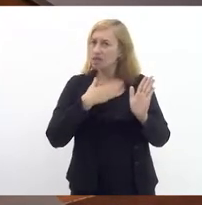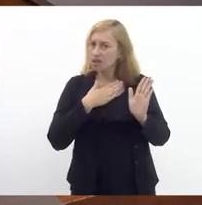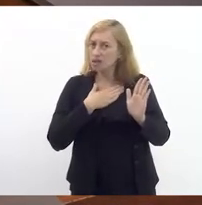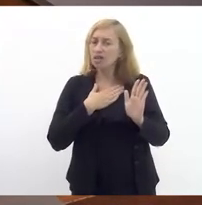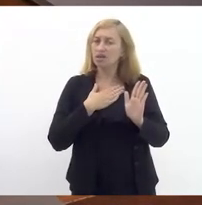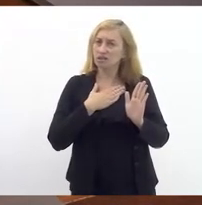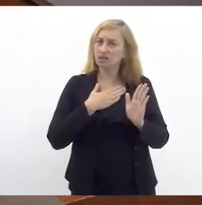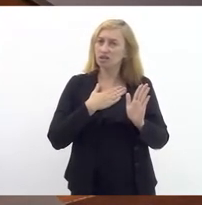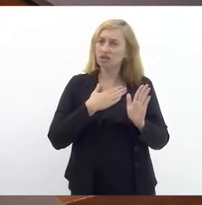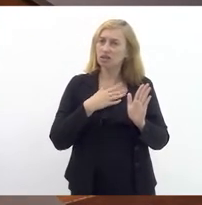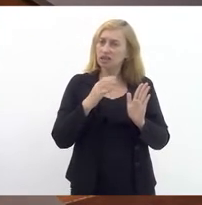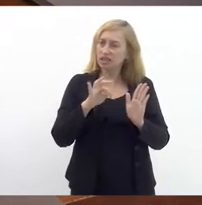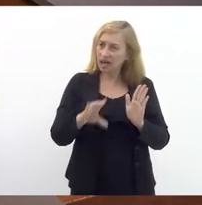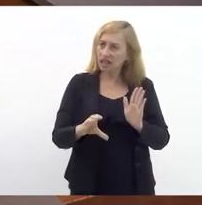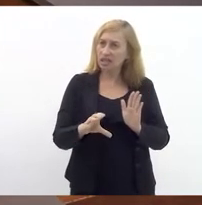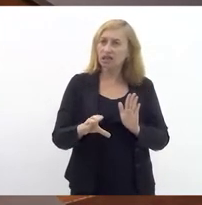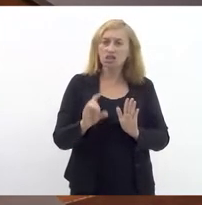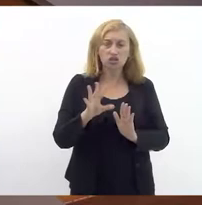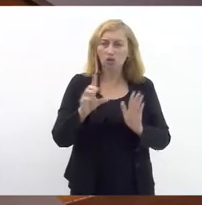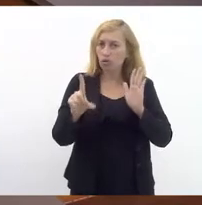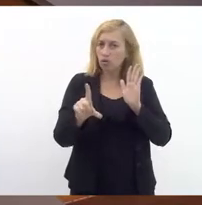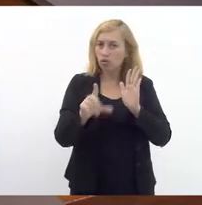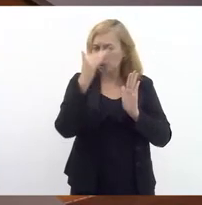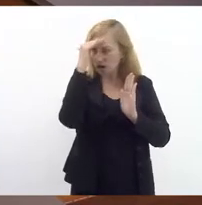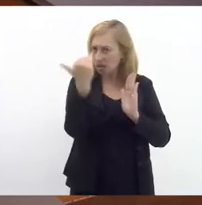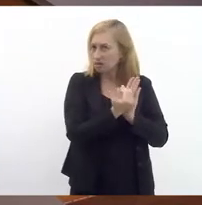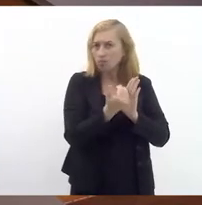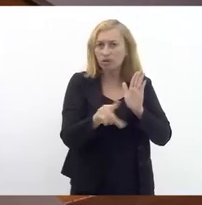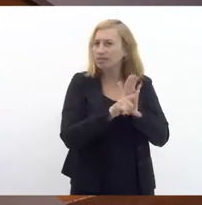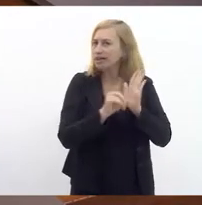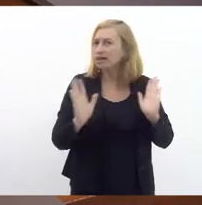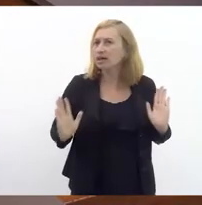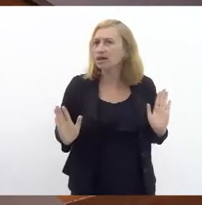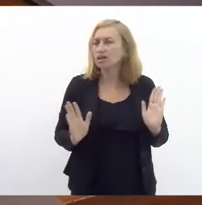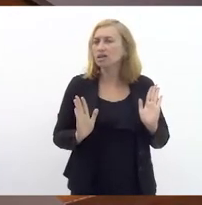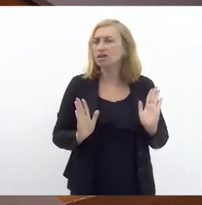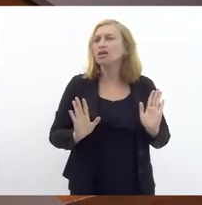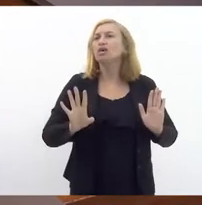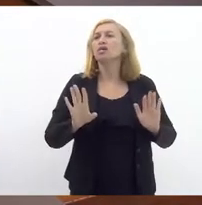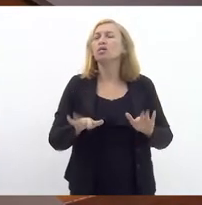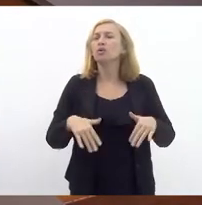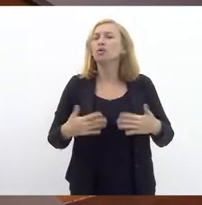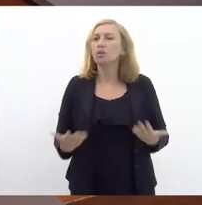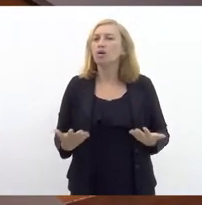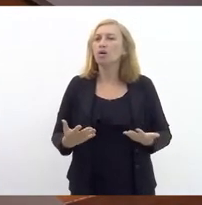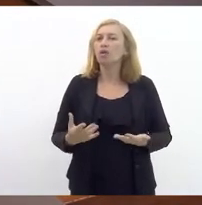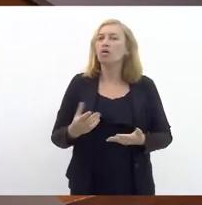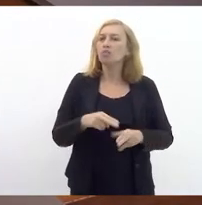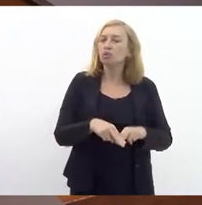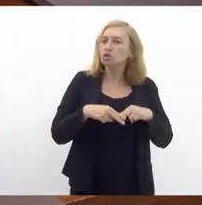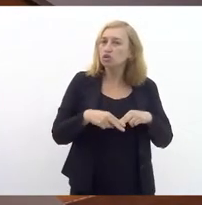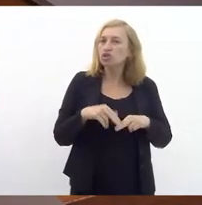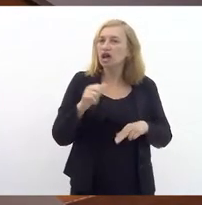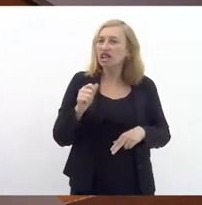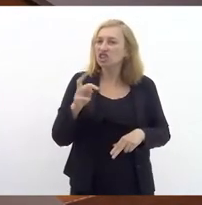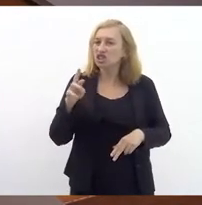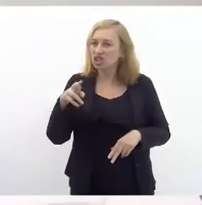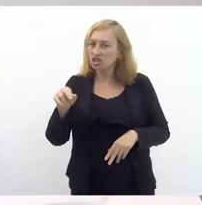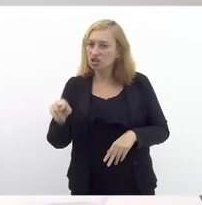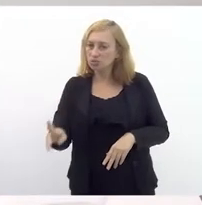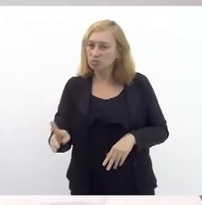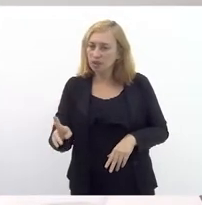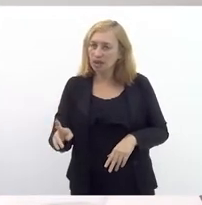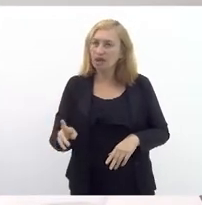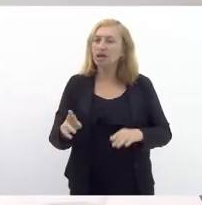que não precisa de TAC, é só cumprir o que está na lei. Isso. Quais os motivos que a Getransp e